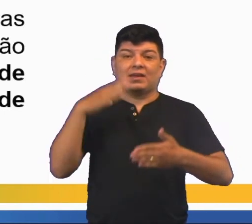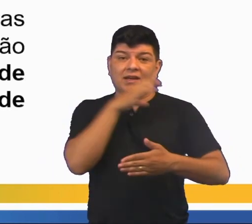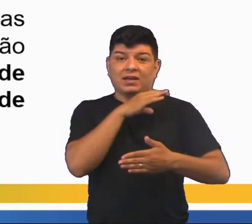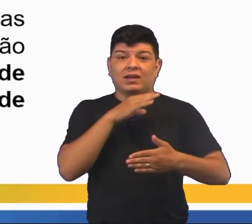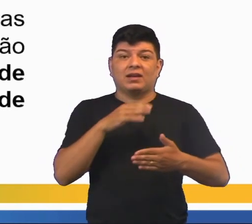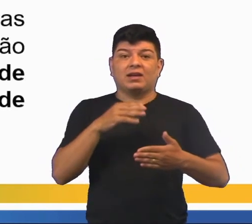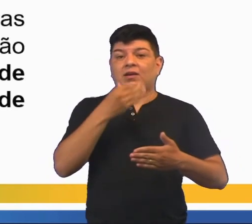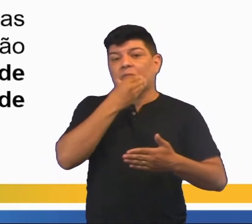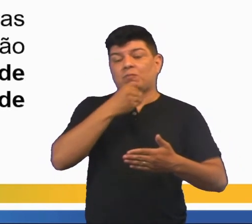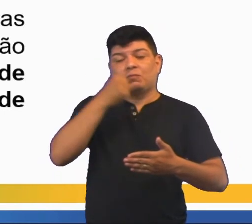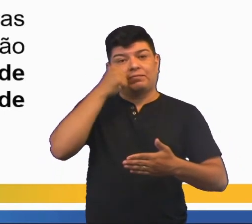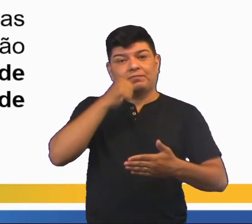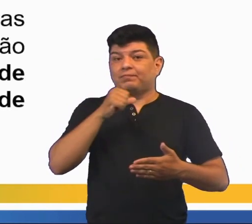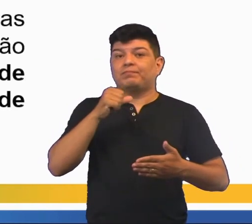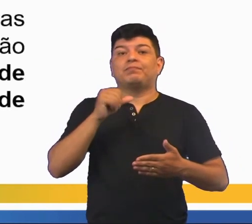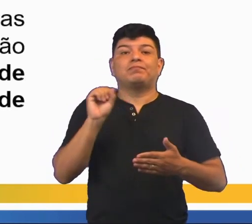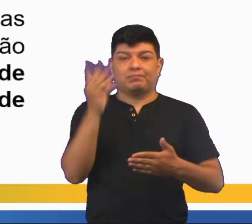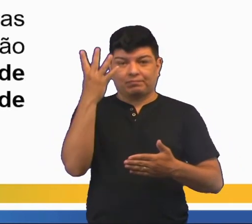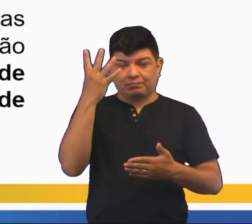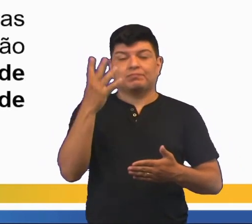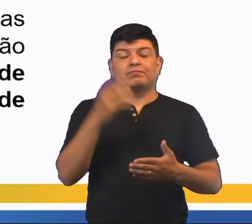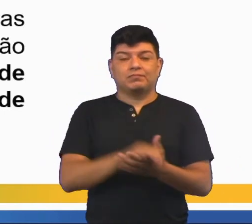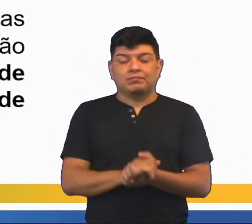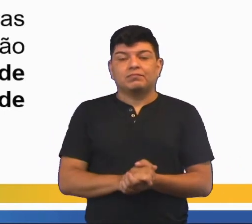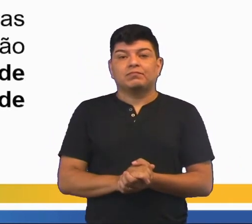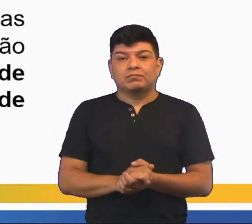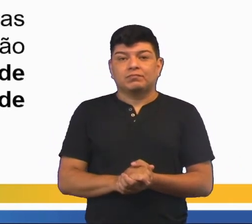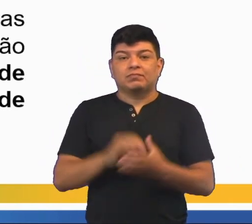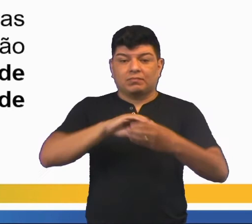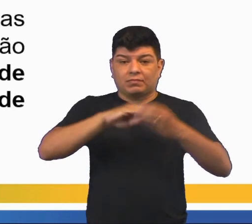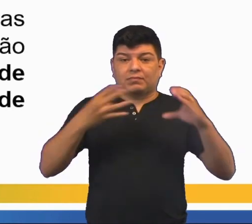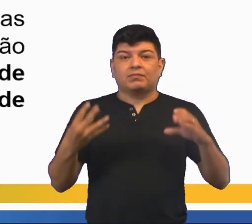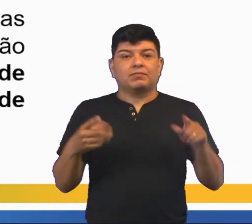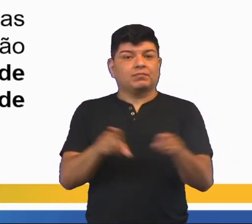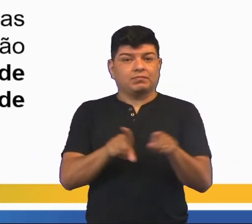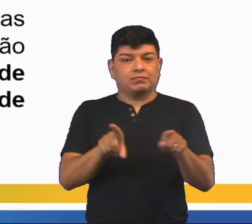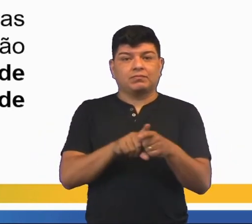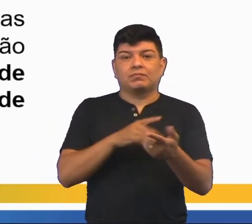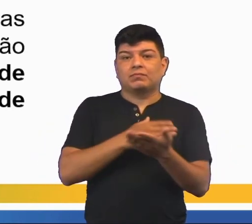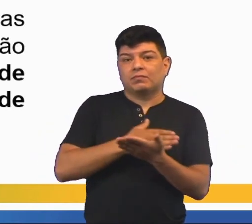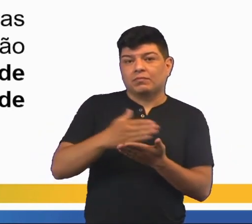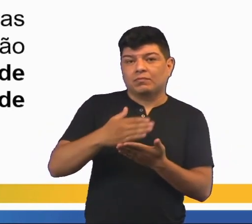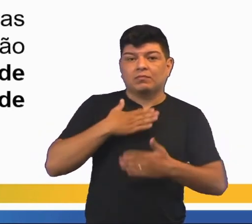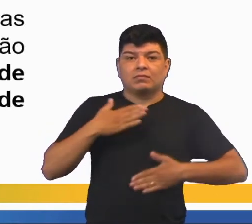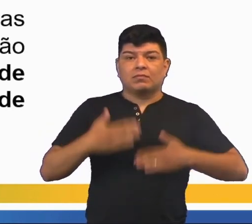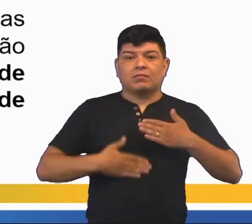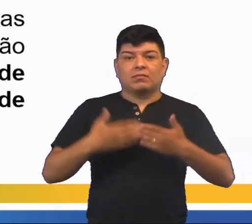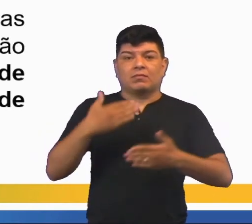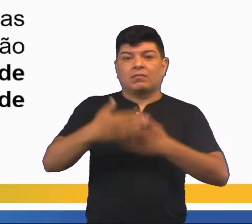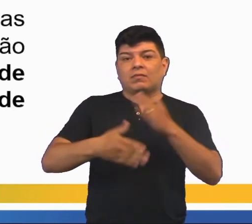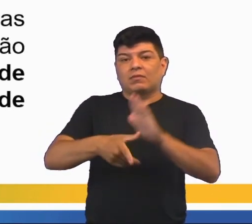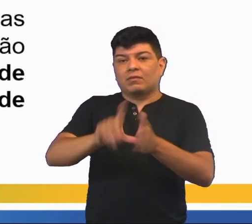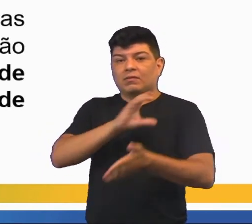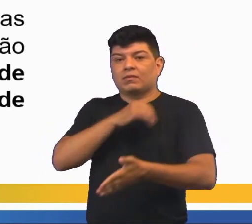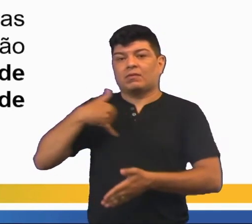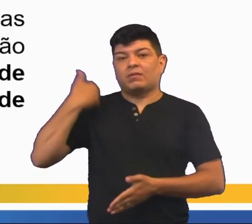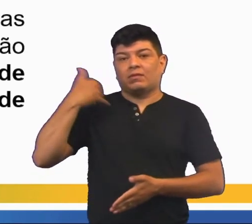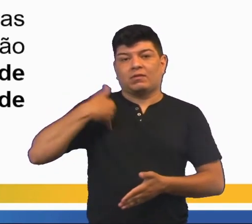acontece tanto em meninos quanto em meninas e caracteriza-se por o início da puberdade antes da